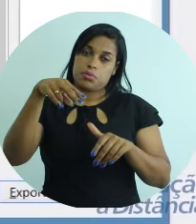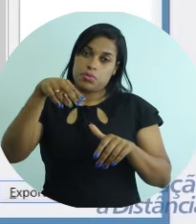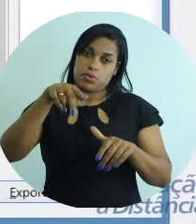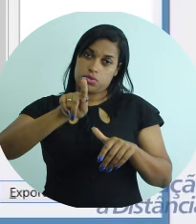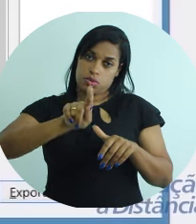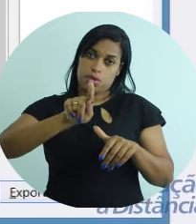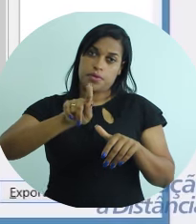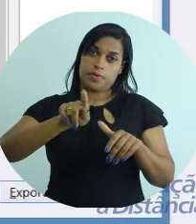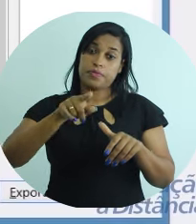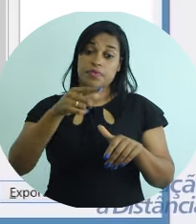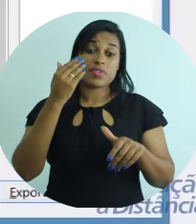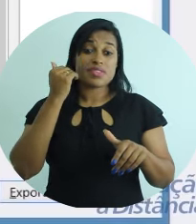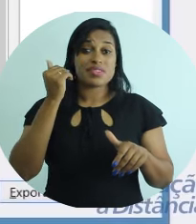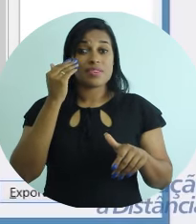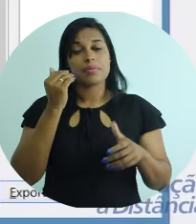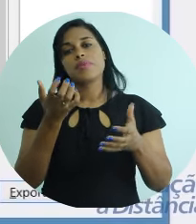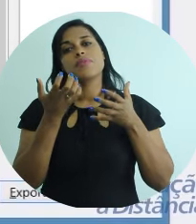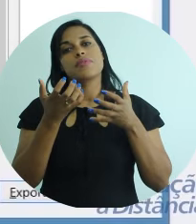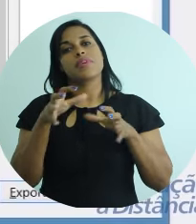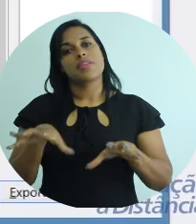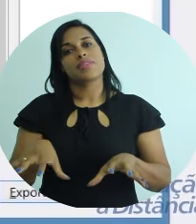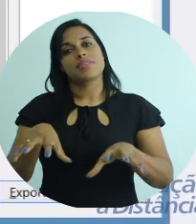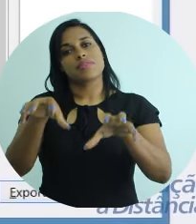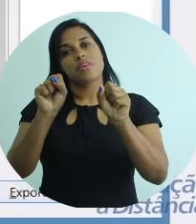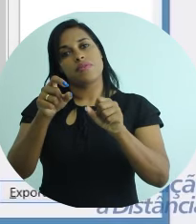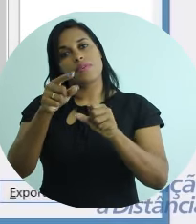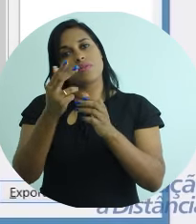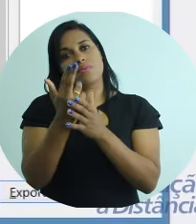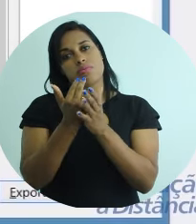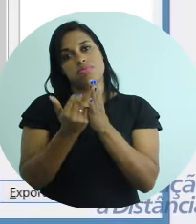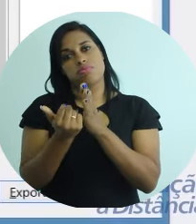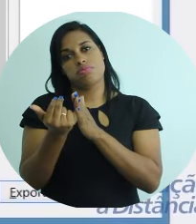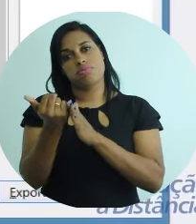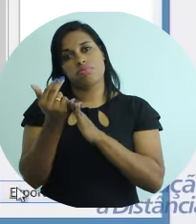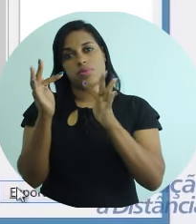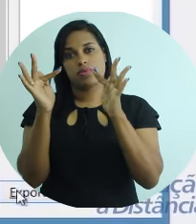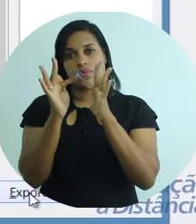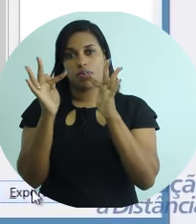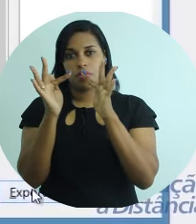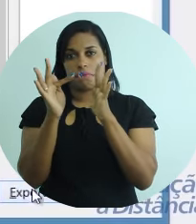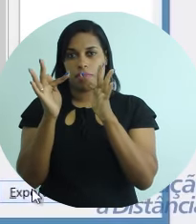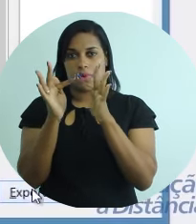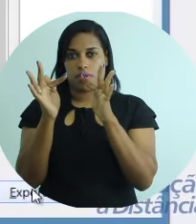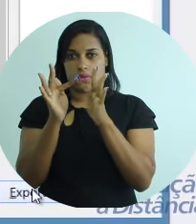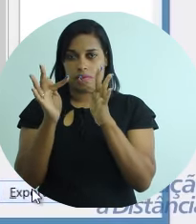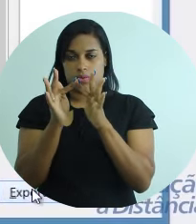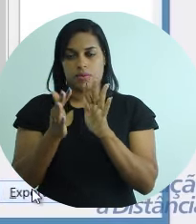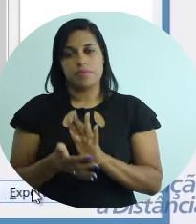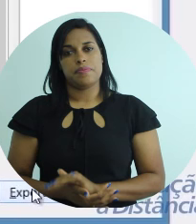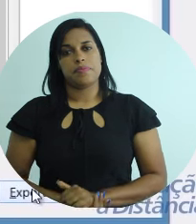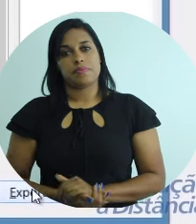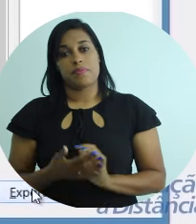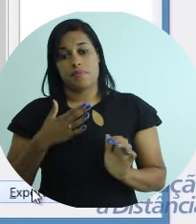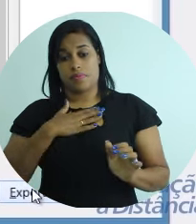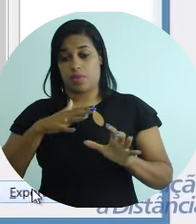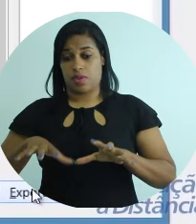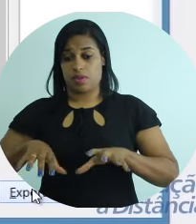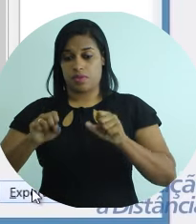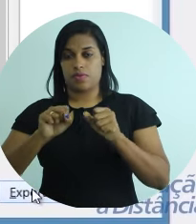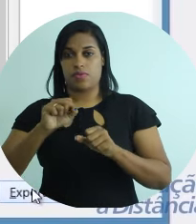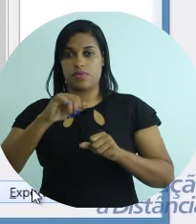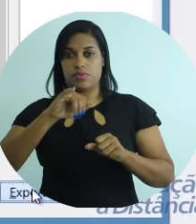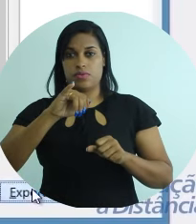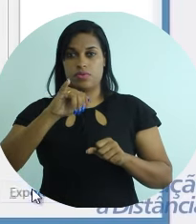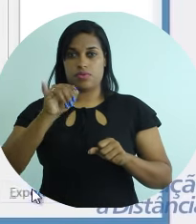e o Gimp vai saber que você vai querer salvar a sua imagem com esse formato em particular. Então, quando eu salvo em JPG,